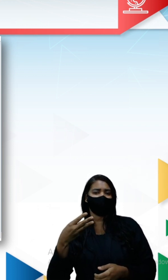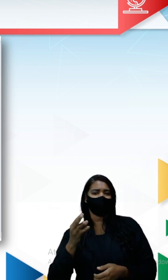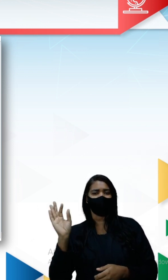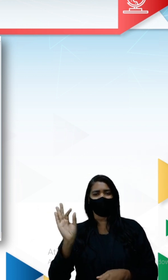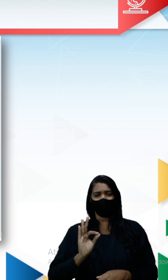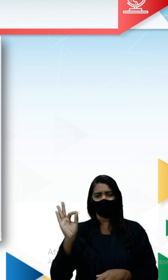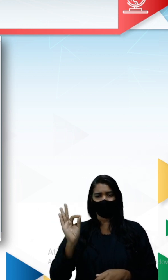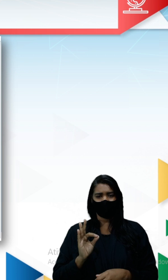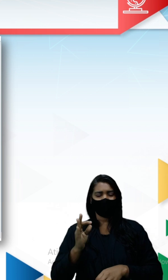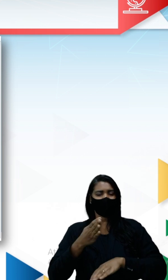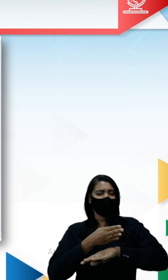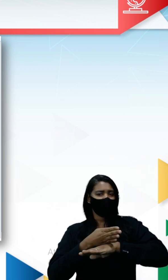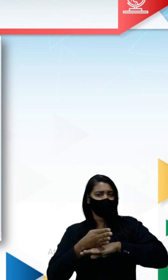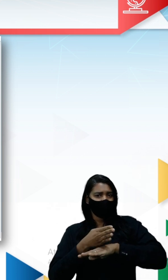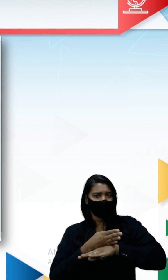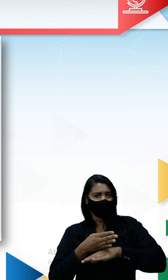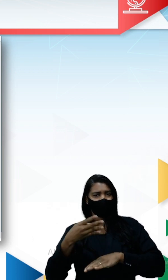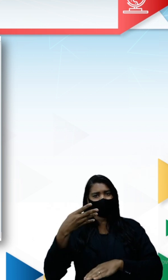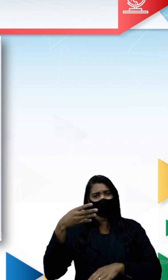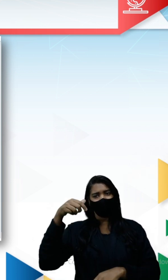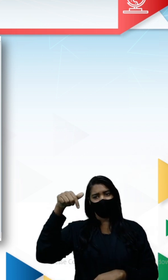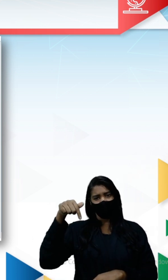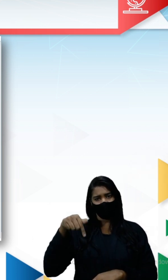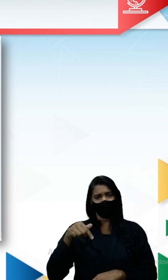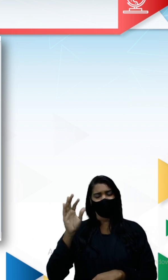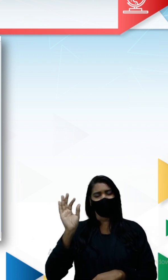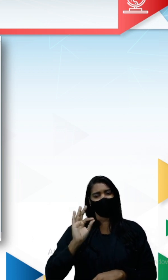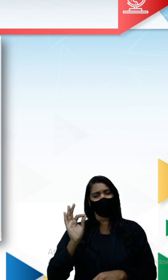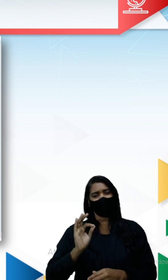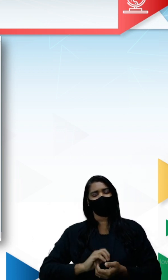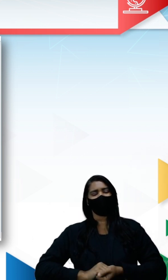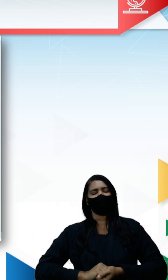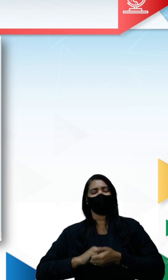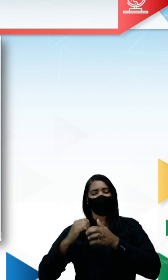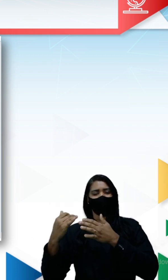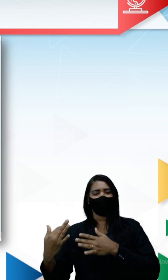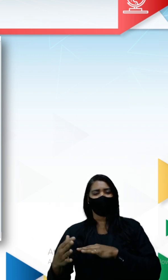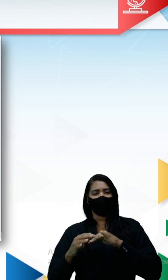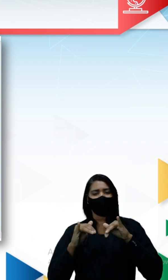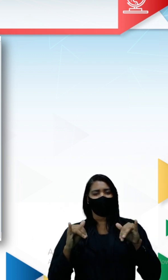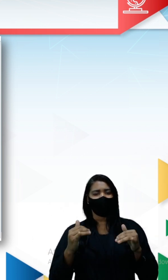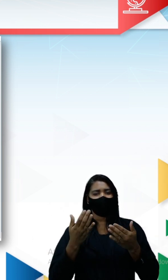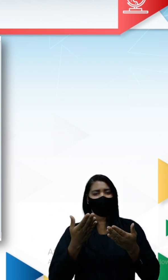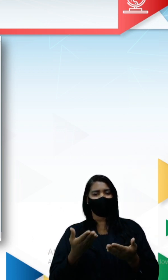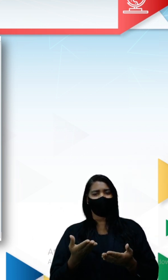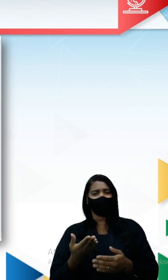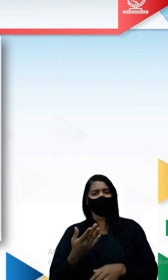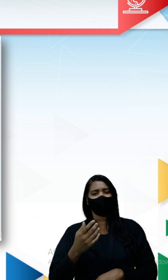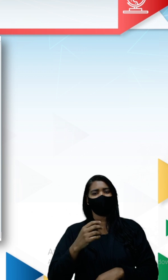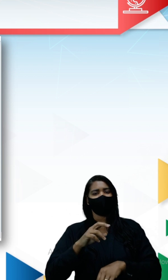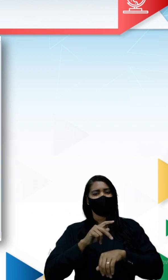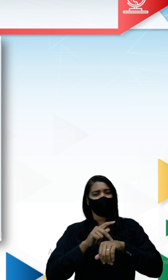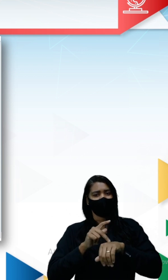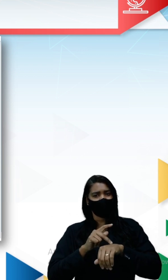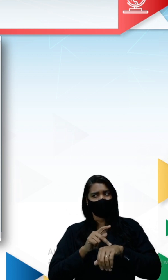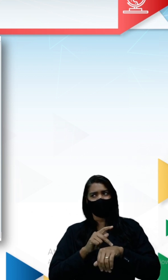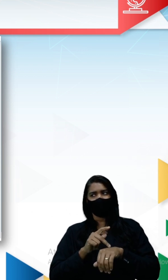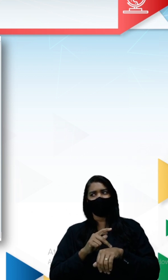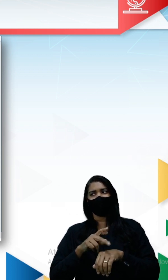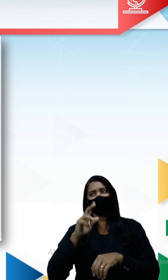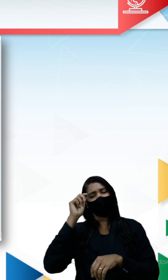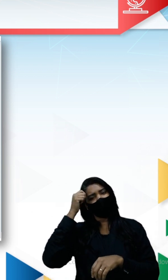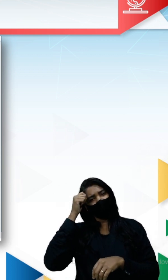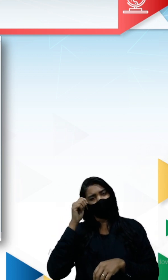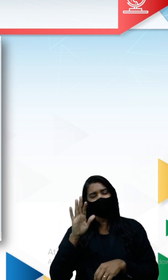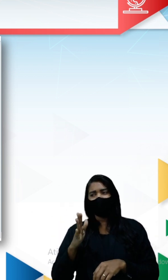43,42% e a de brancos 47,51%, que eu esqueci de dizer. Os pretos, que é o verdinho, aí eu acho